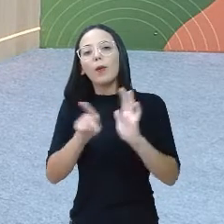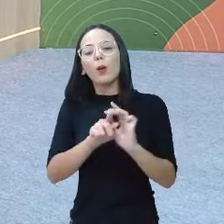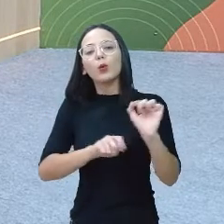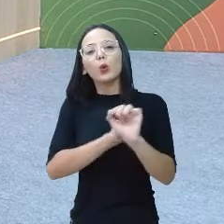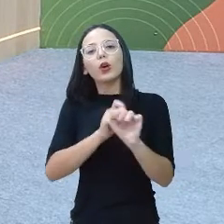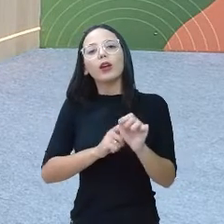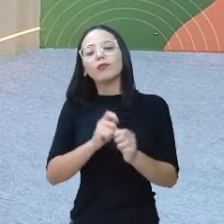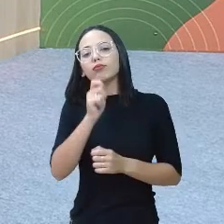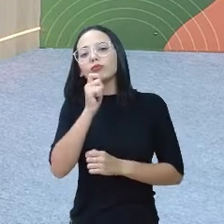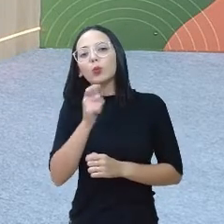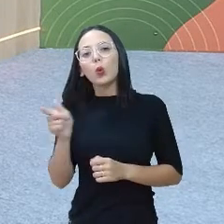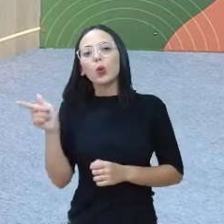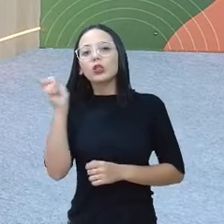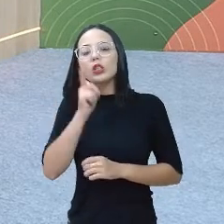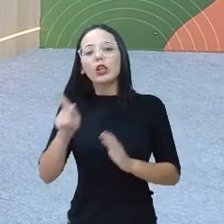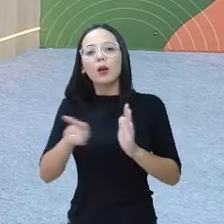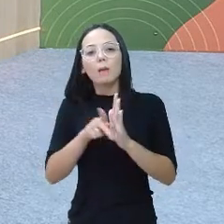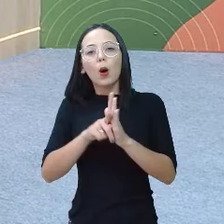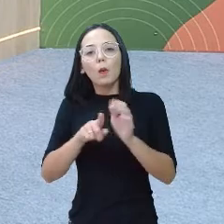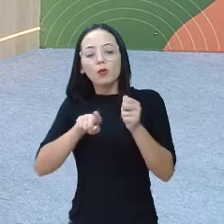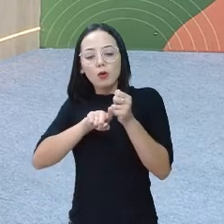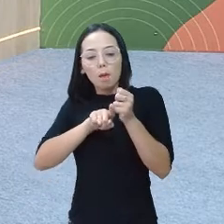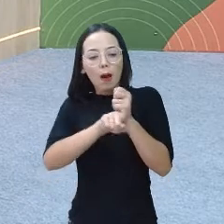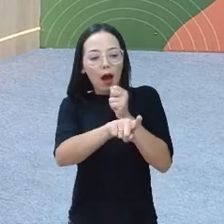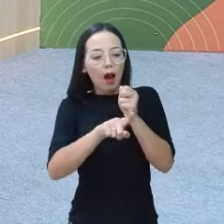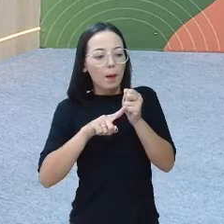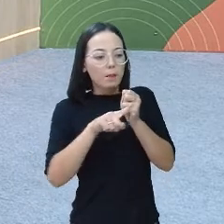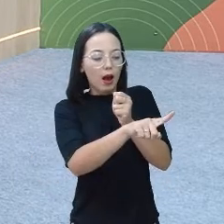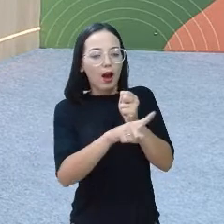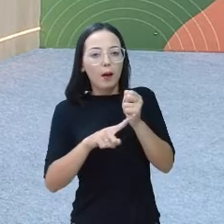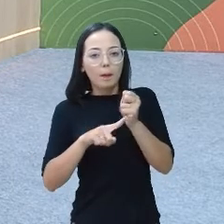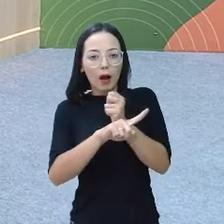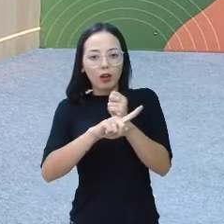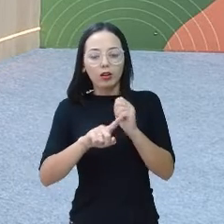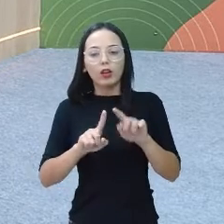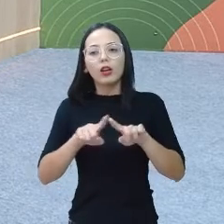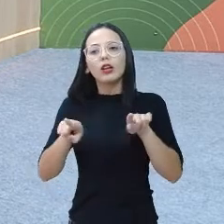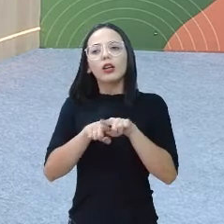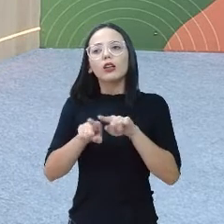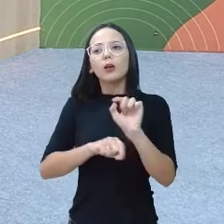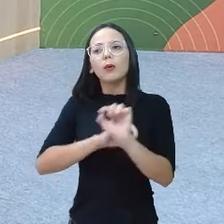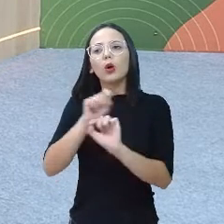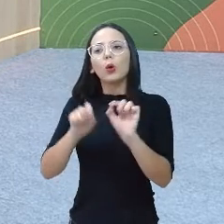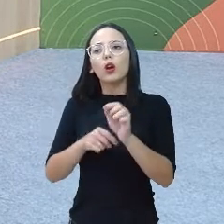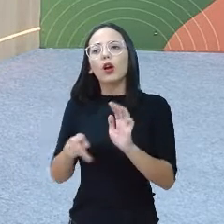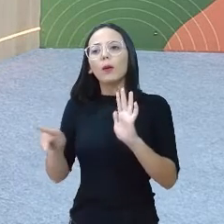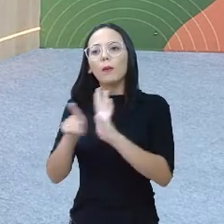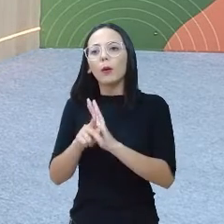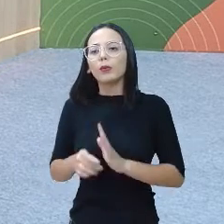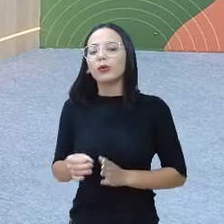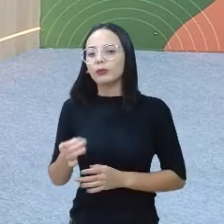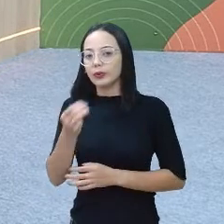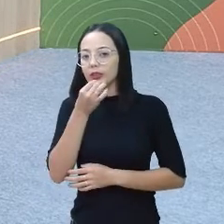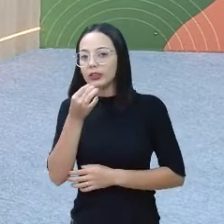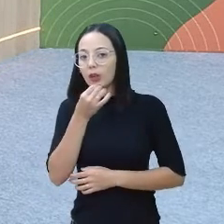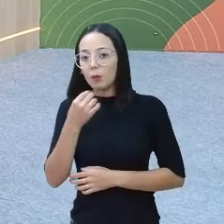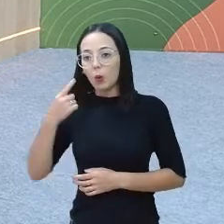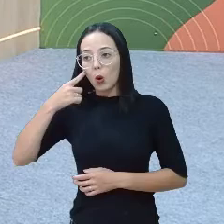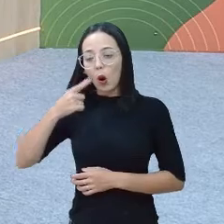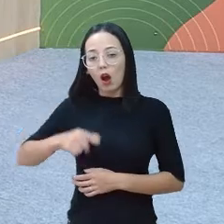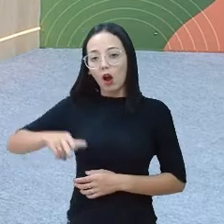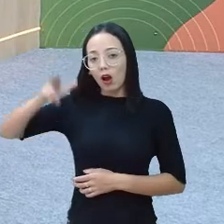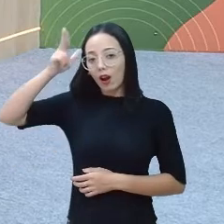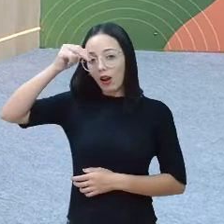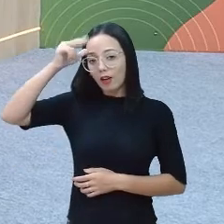atira setas, né, bem maiores, né? E o cavalo, né? Não existiam cavalos aqui na América,